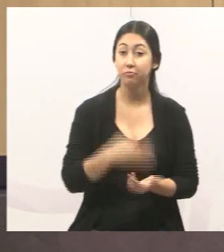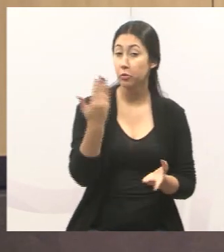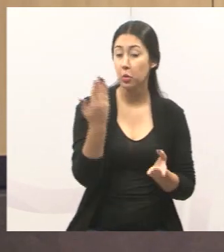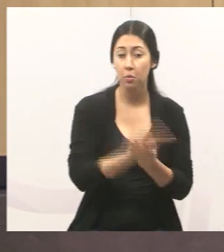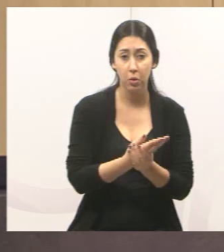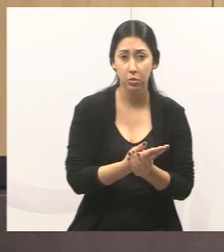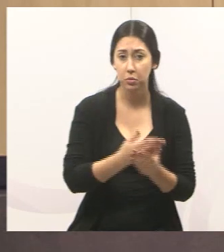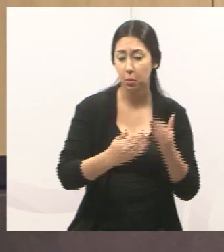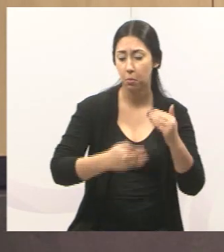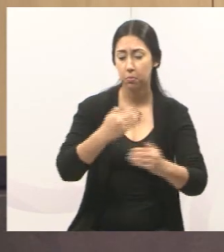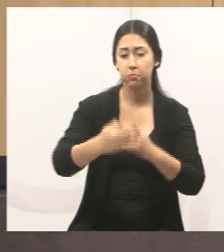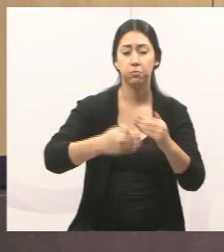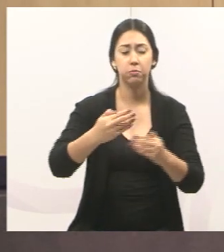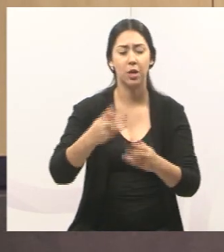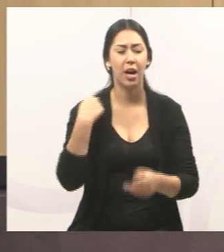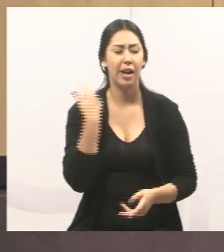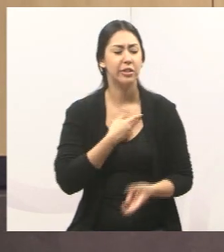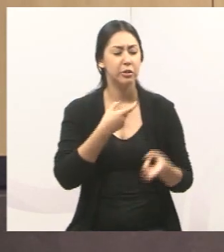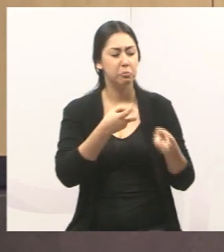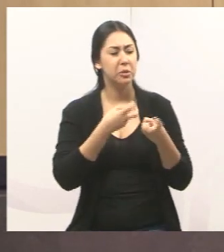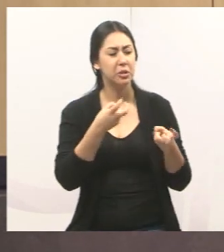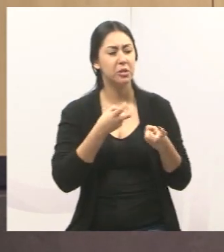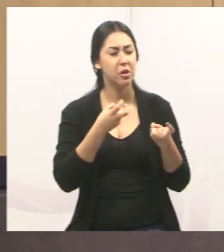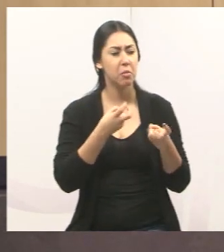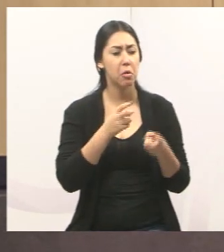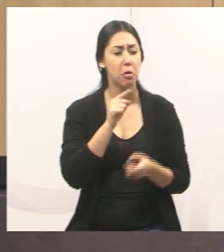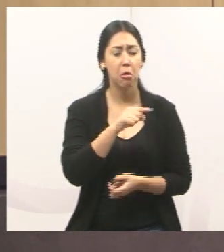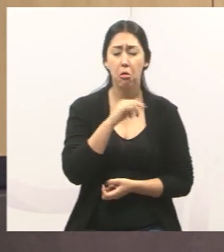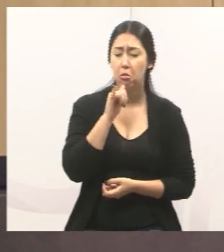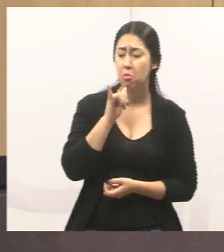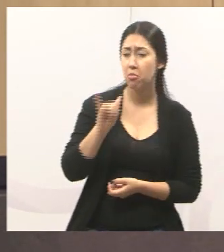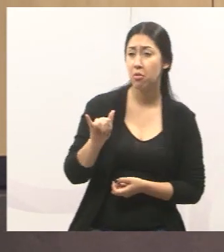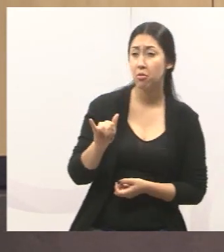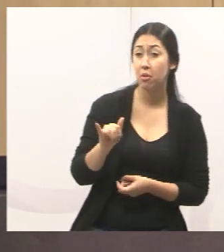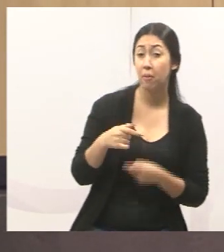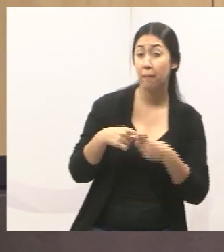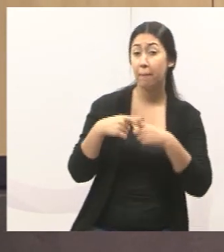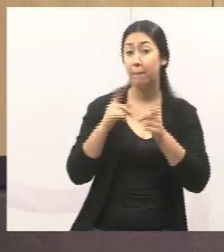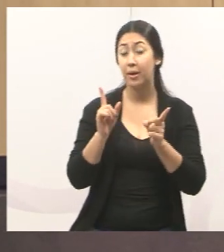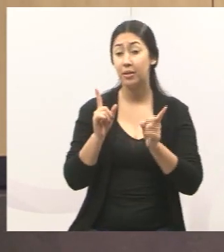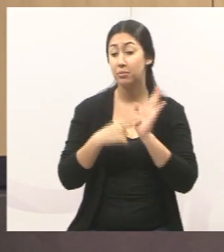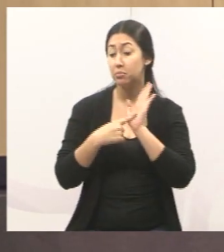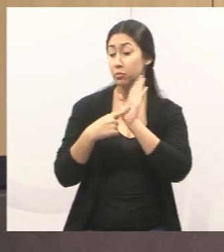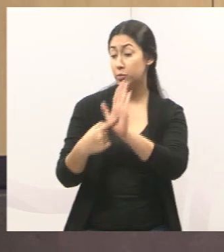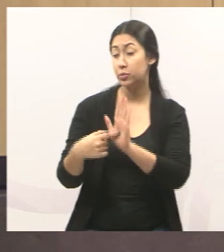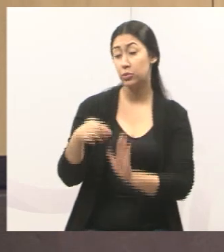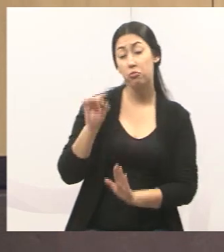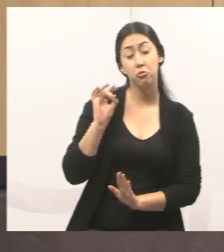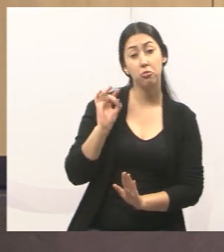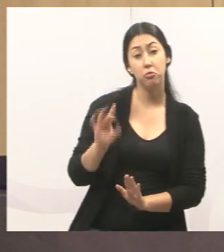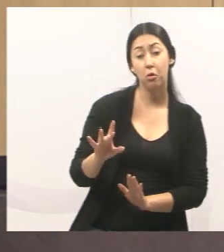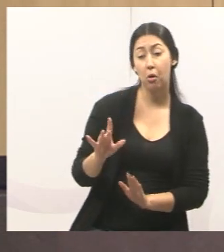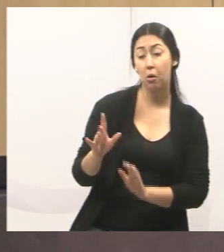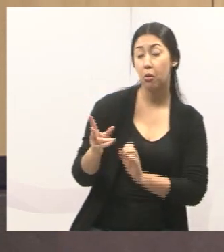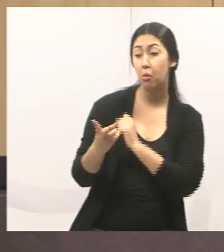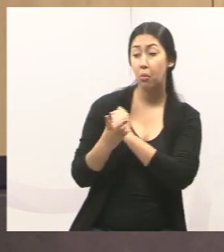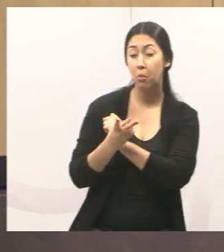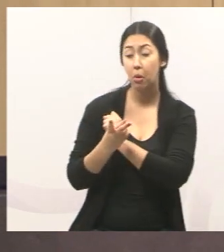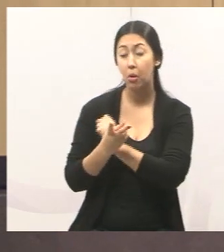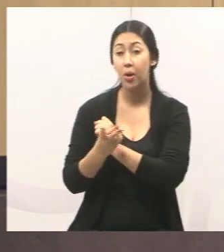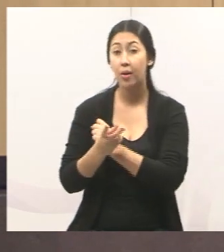exame, verifica-se que em sua manifestação o interessado apenas apresentou defesa, sem apresentar